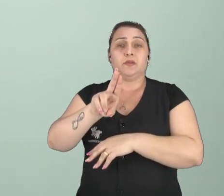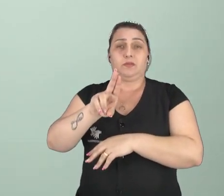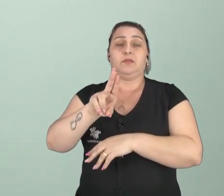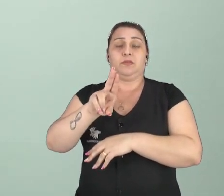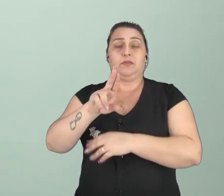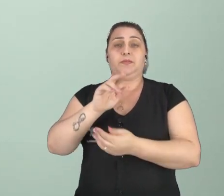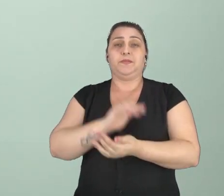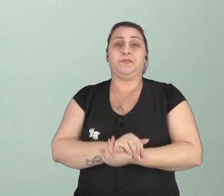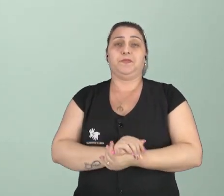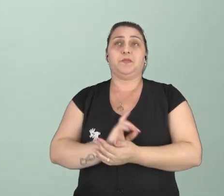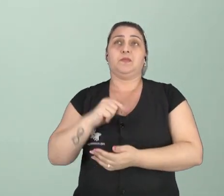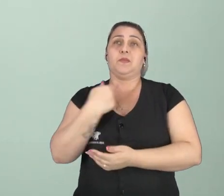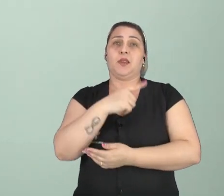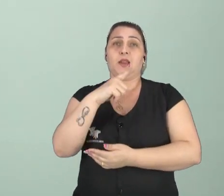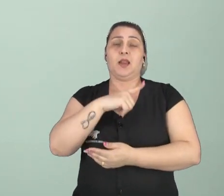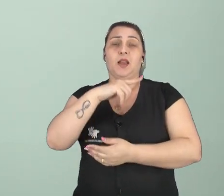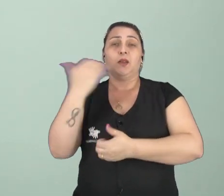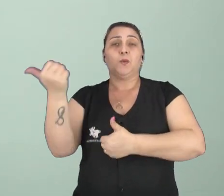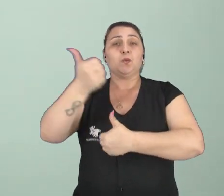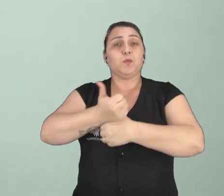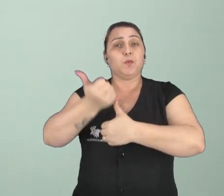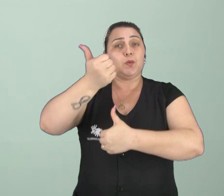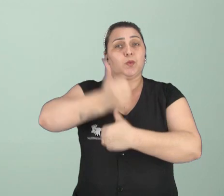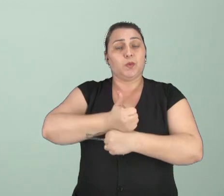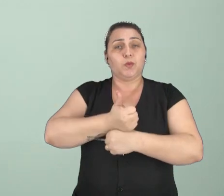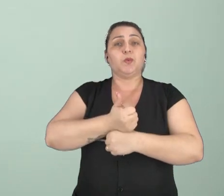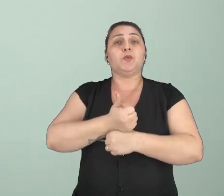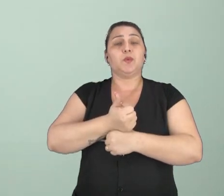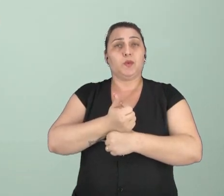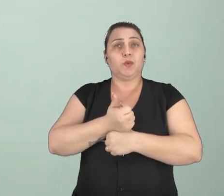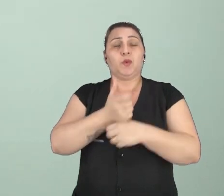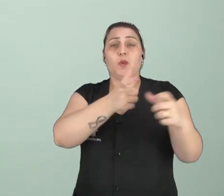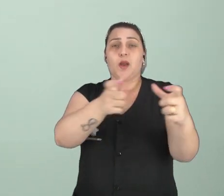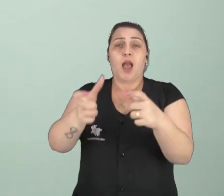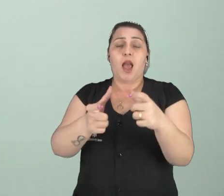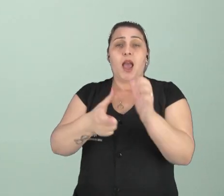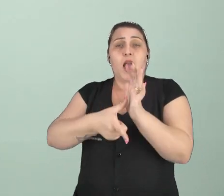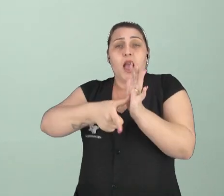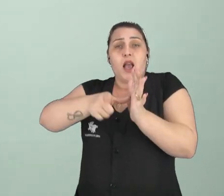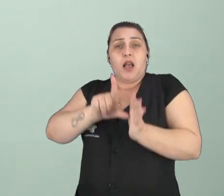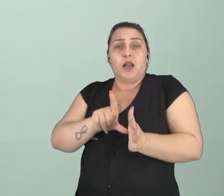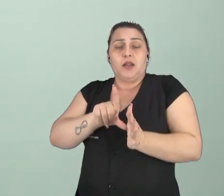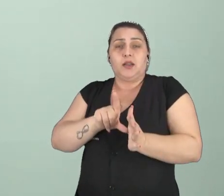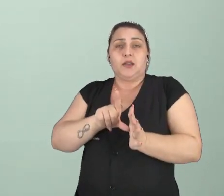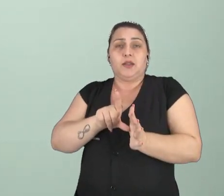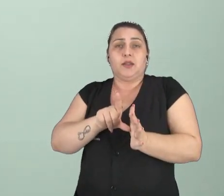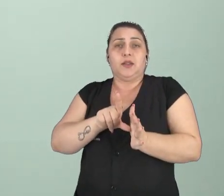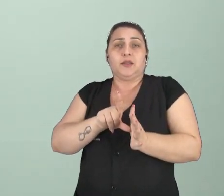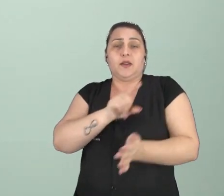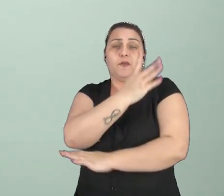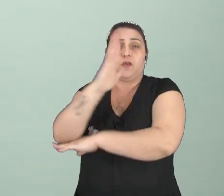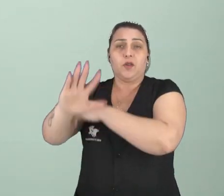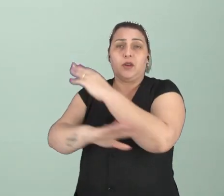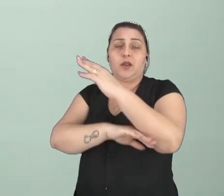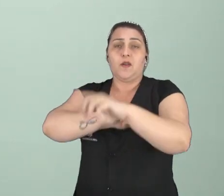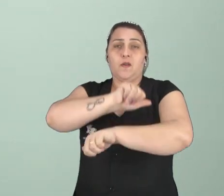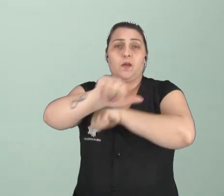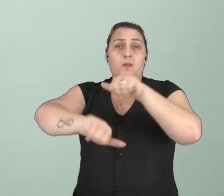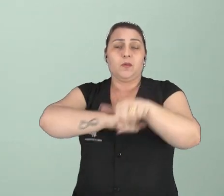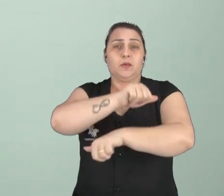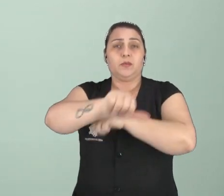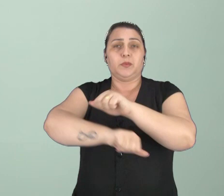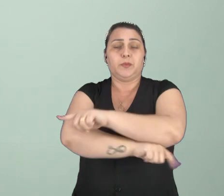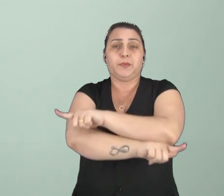certo? Então, a gente vai ter substituições de zonas que antes eram floresta, que vão virar,